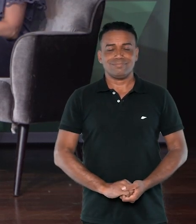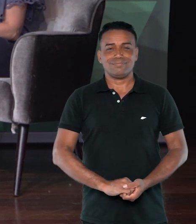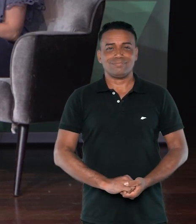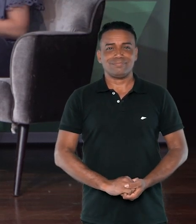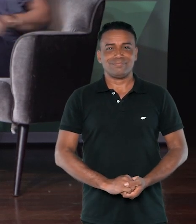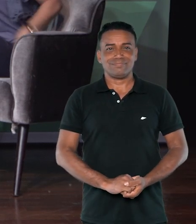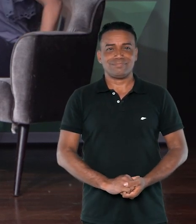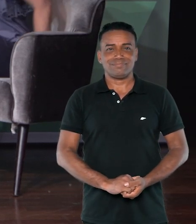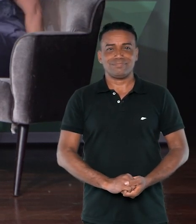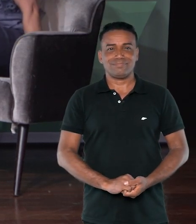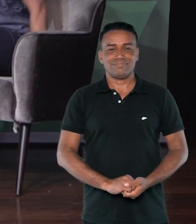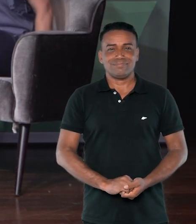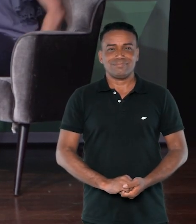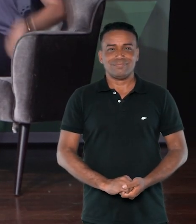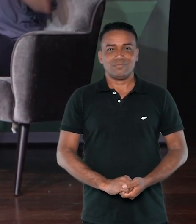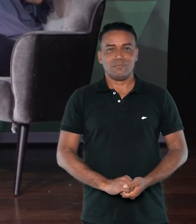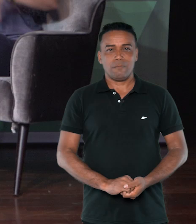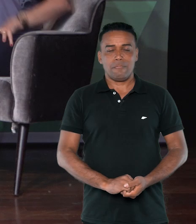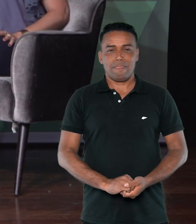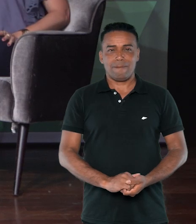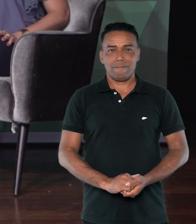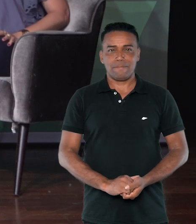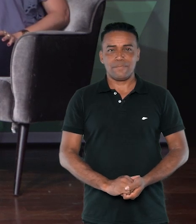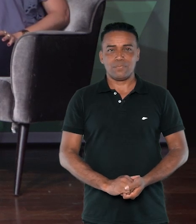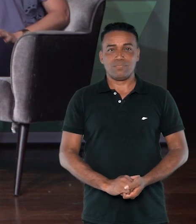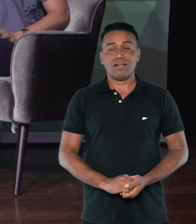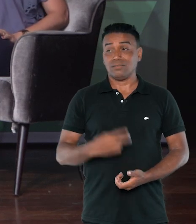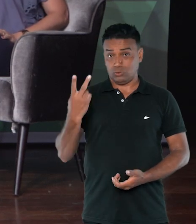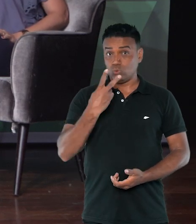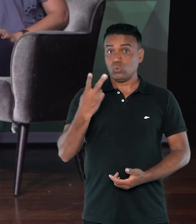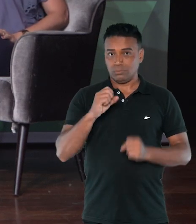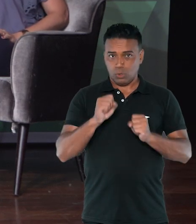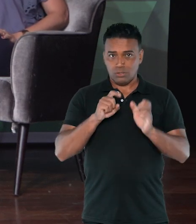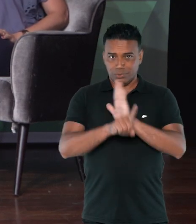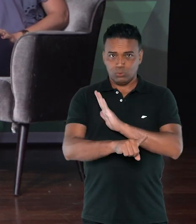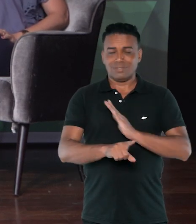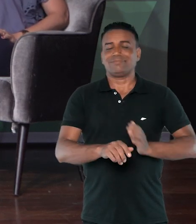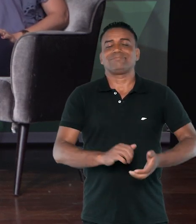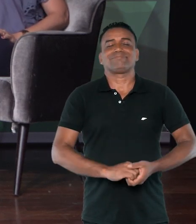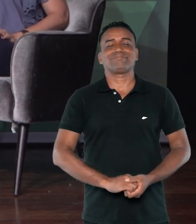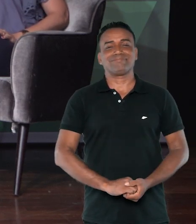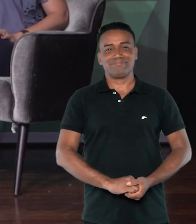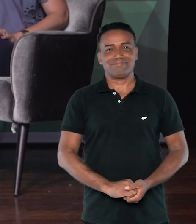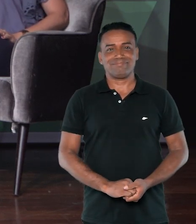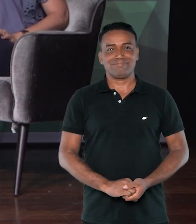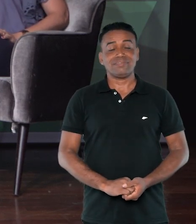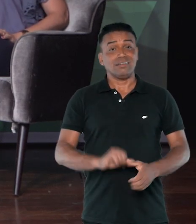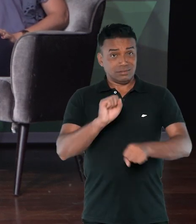Só um minutinho. Chegar o microfone, senão a gente não tem a gravação da pergunta. Qual que é seu nome, por